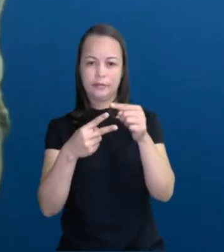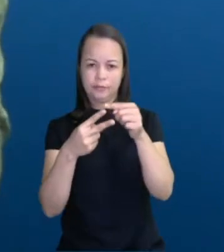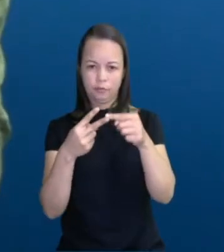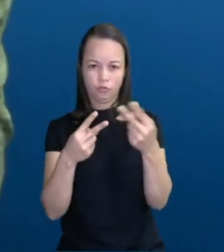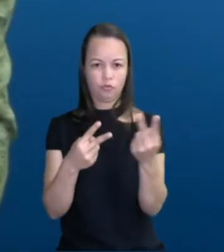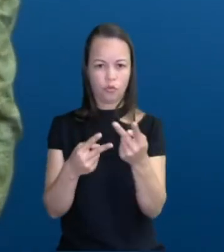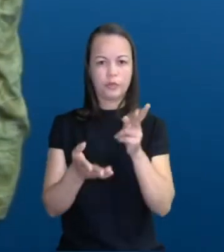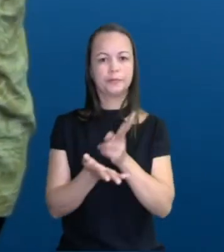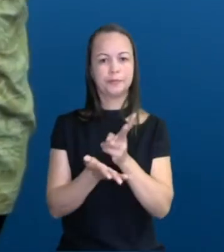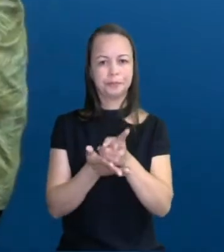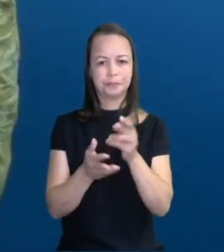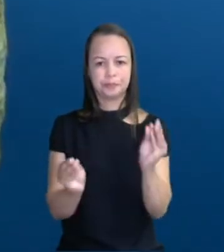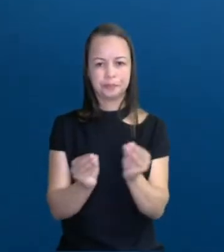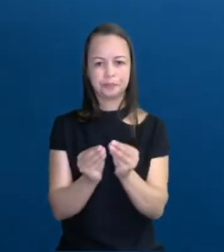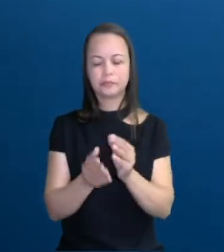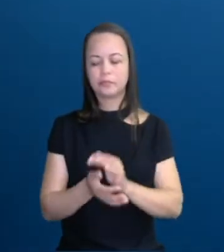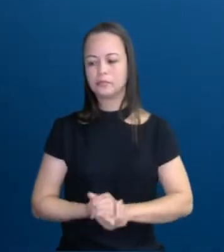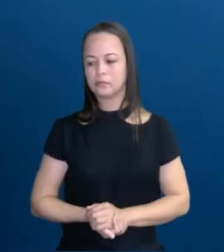lá.